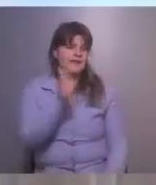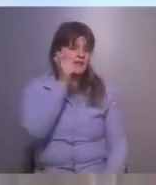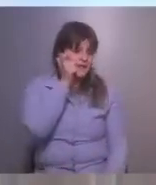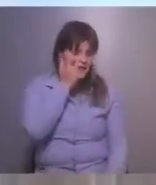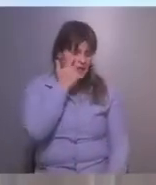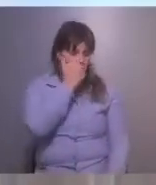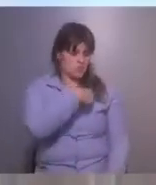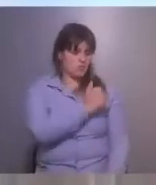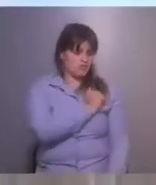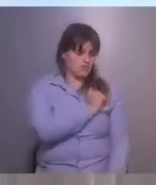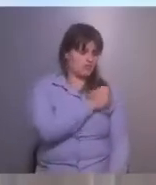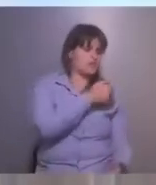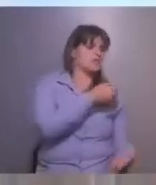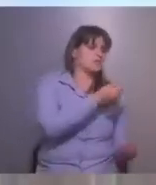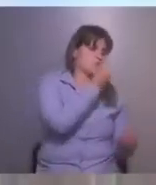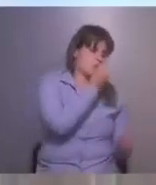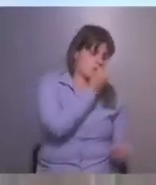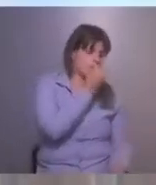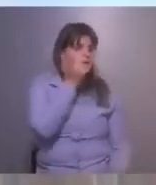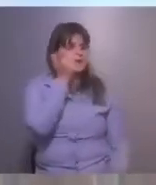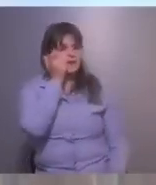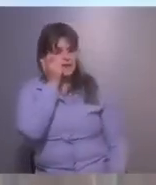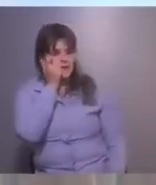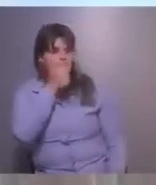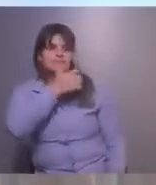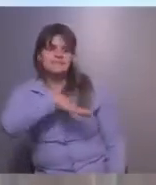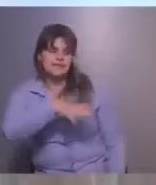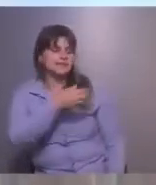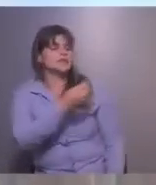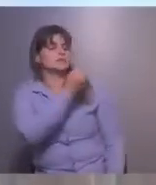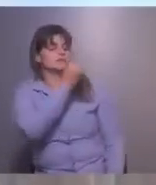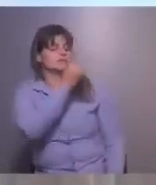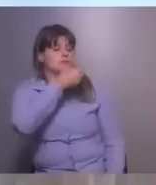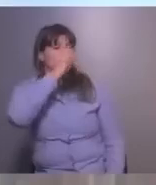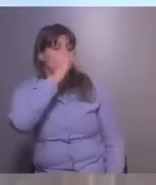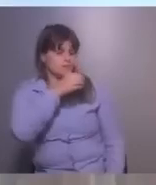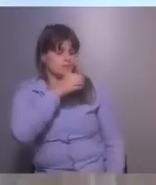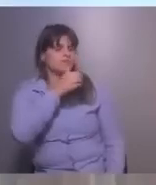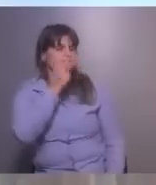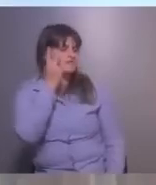a minha carne e bebe o meu sangue permanece em mim e eu nele.